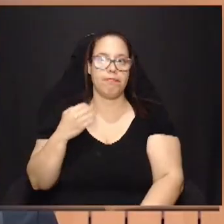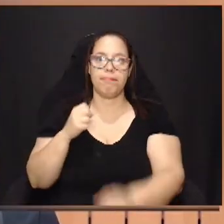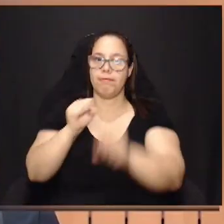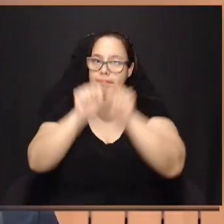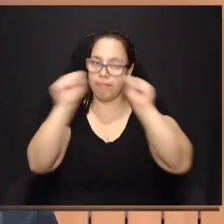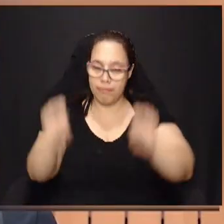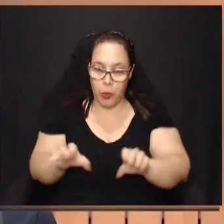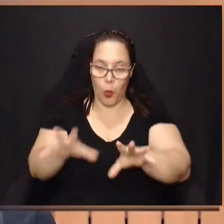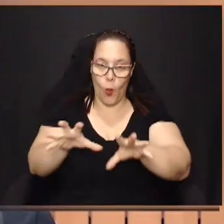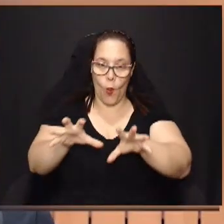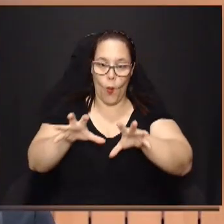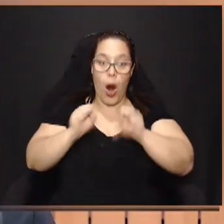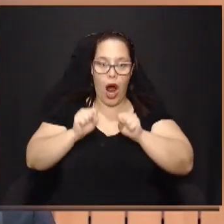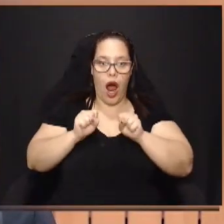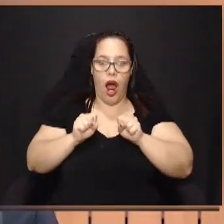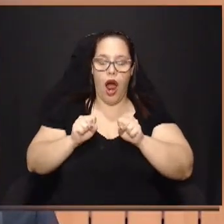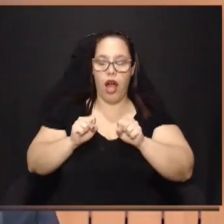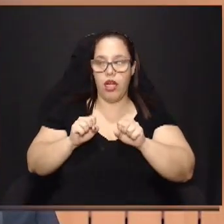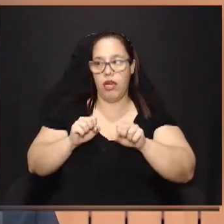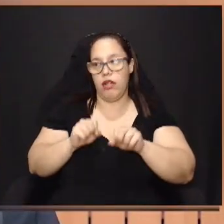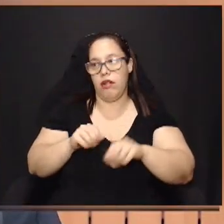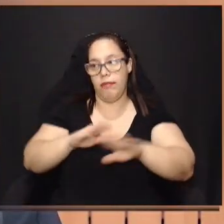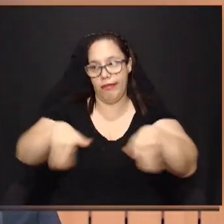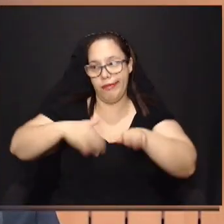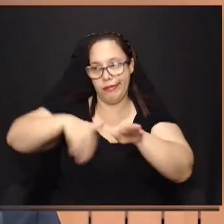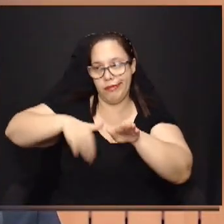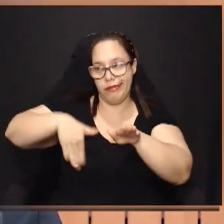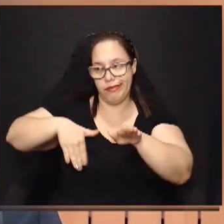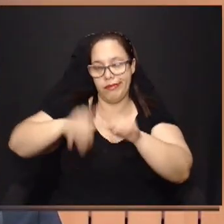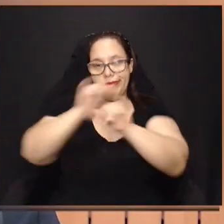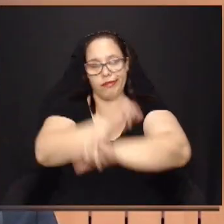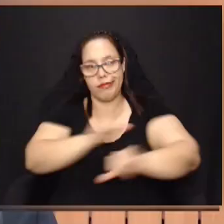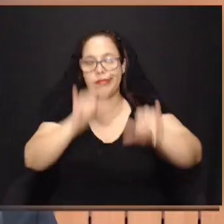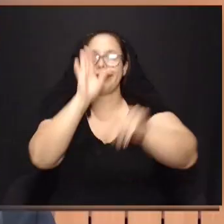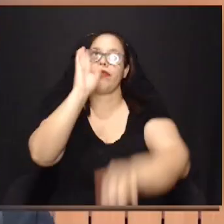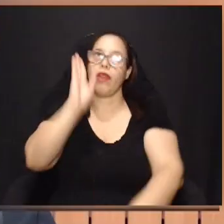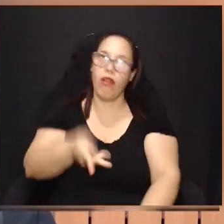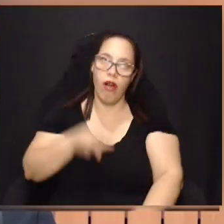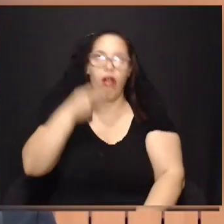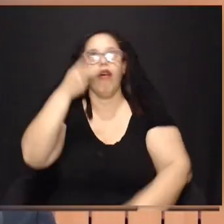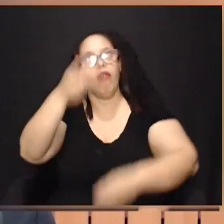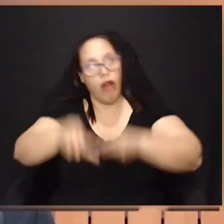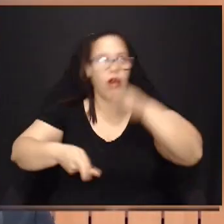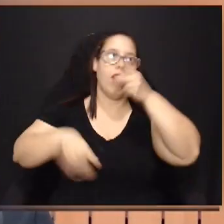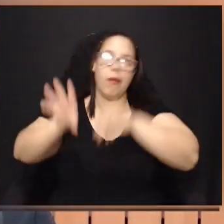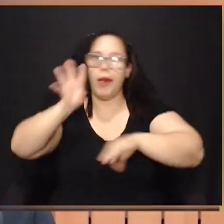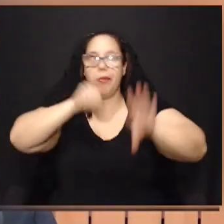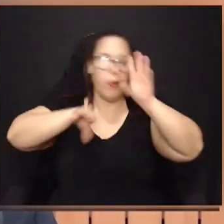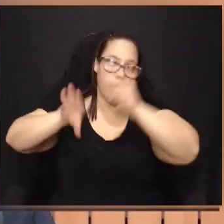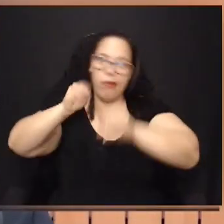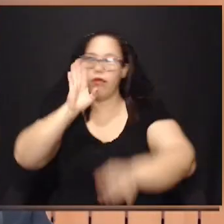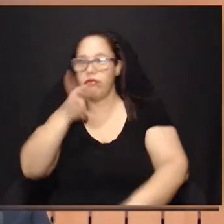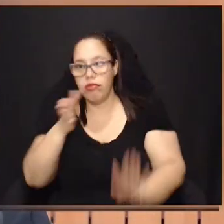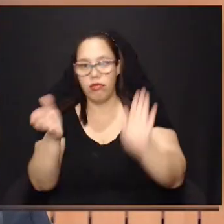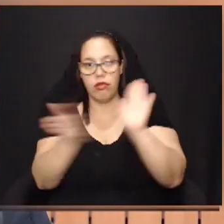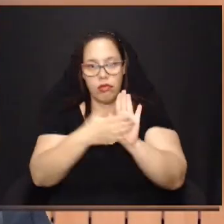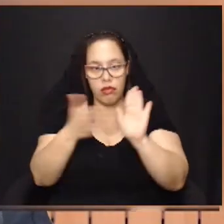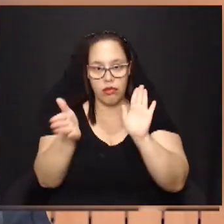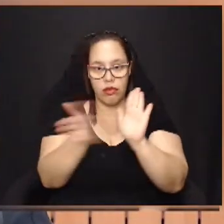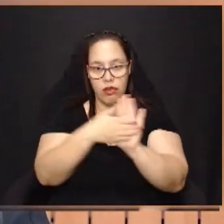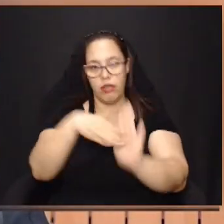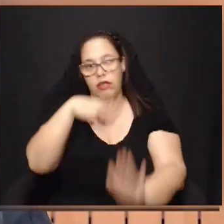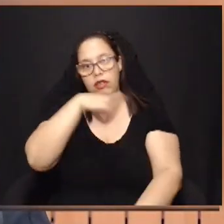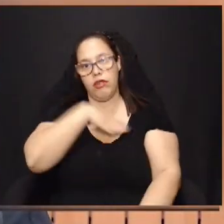em piscinas. A imprensa já relatou episódios semelhantes em outras cidades brasileiras, mostrando que é um